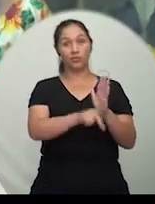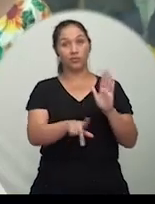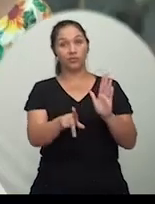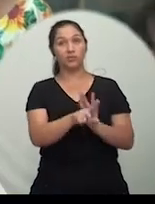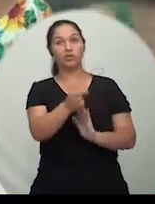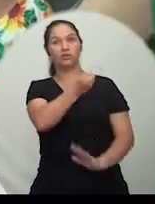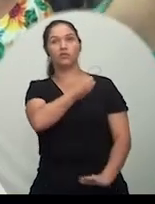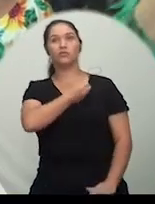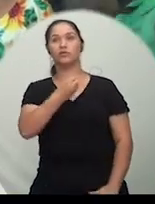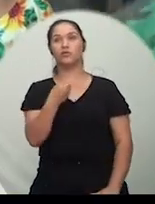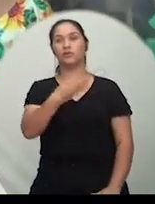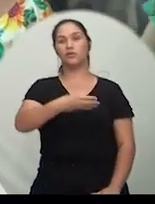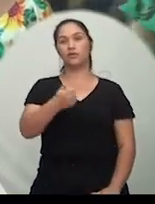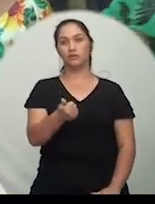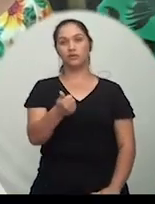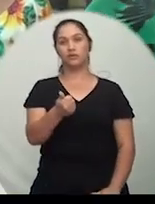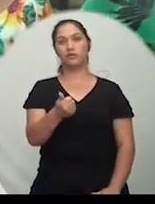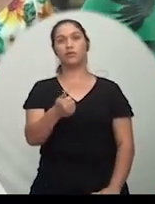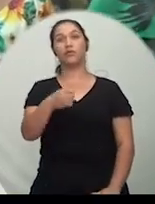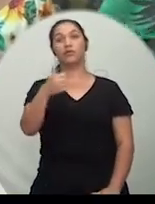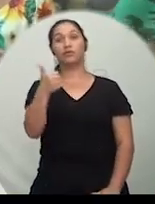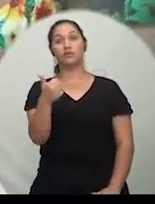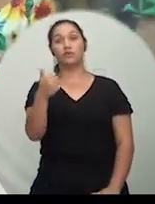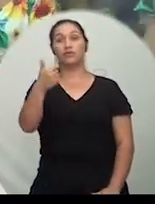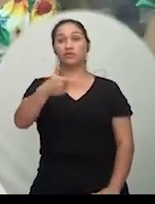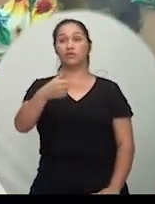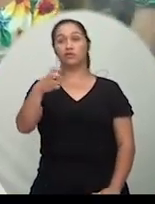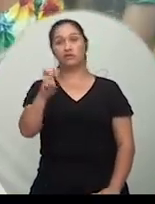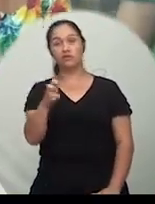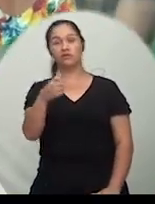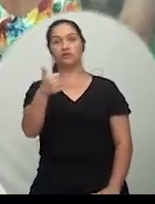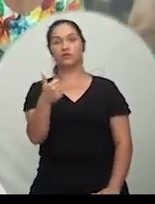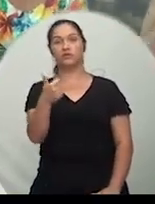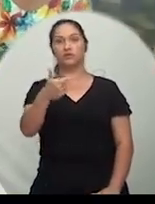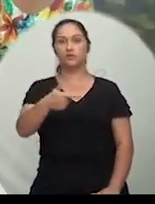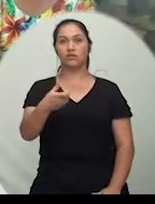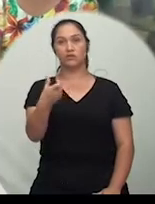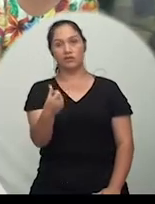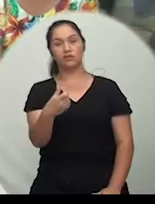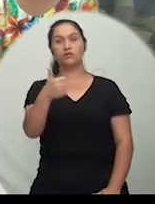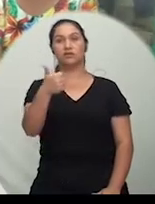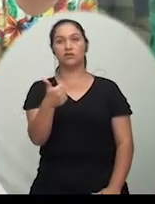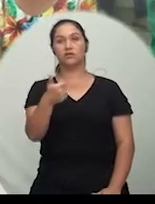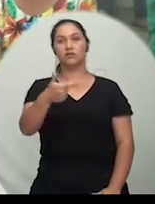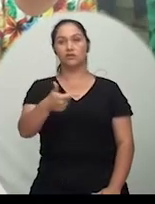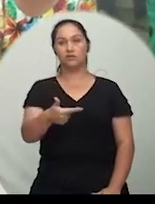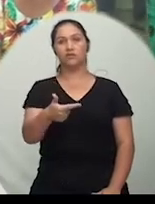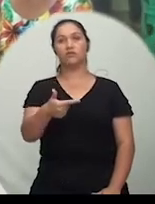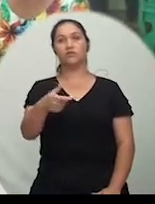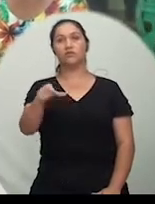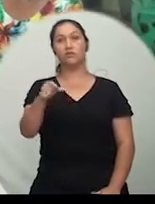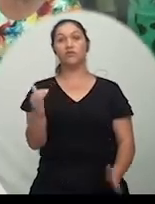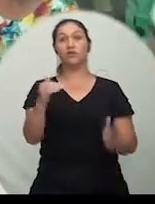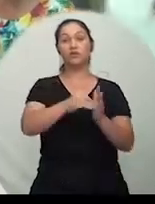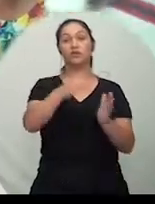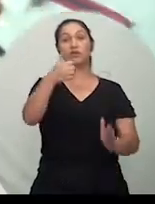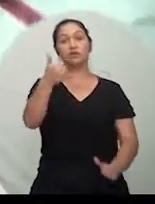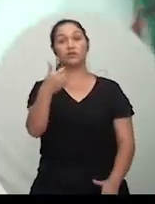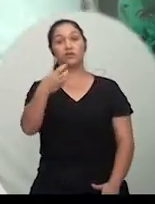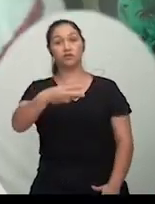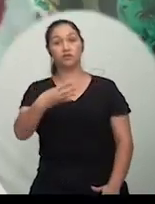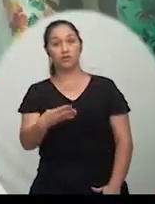091, 125, 126, 128, 129 ao 134,